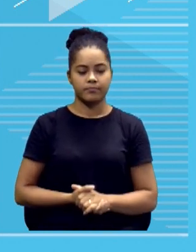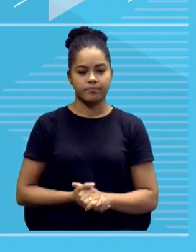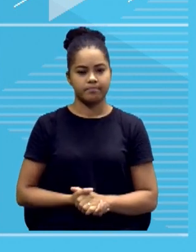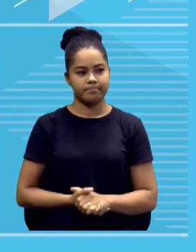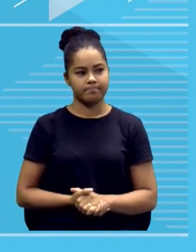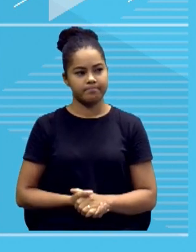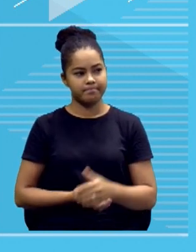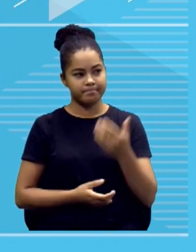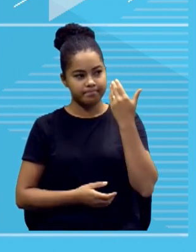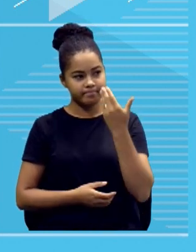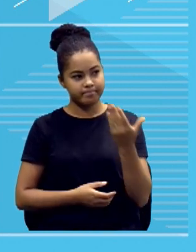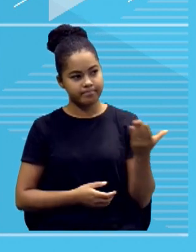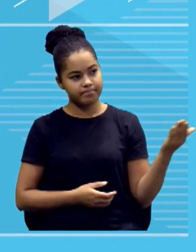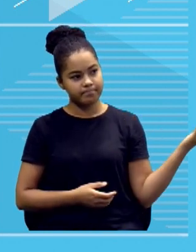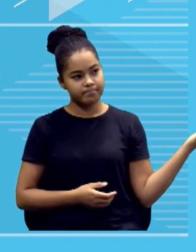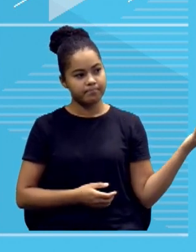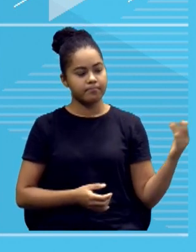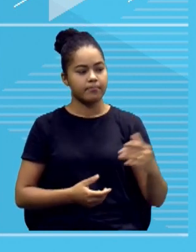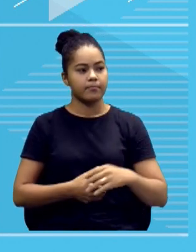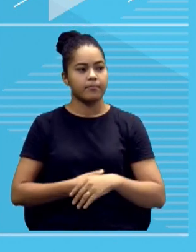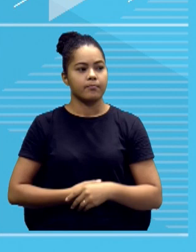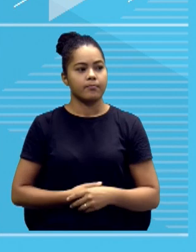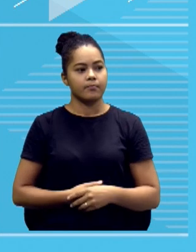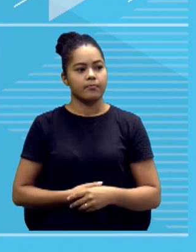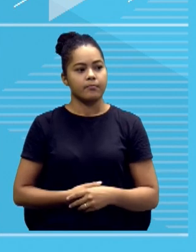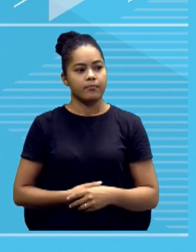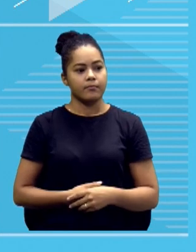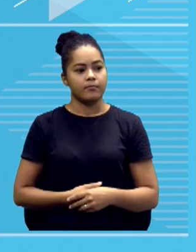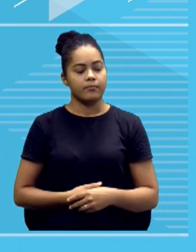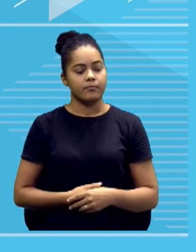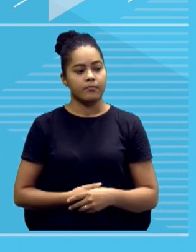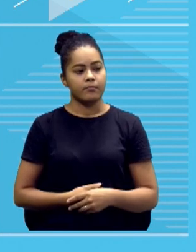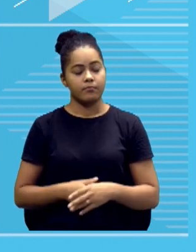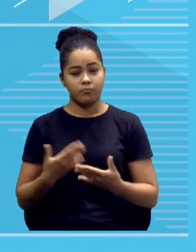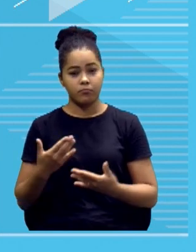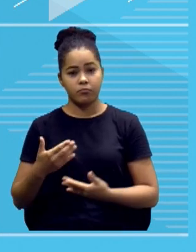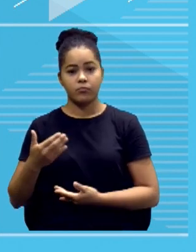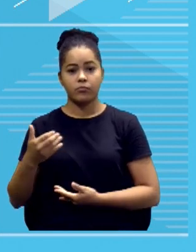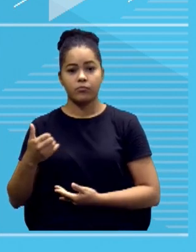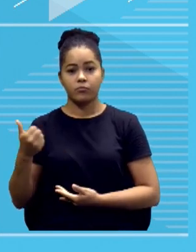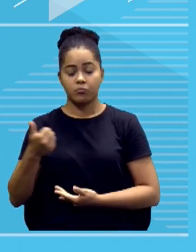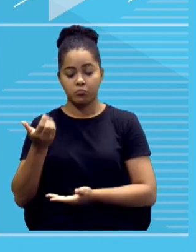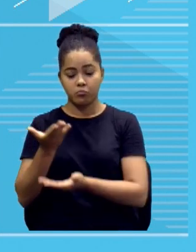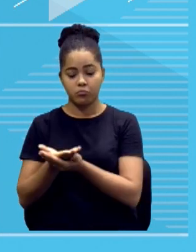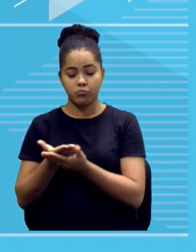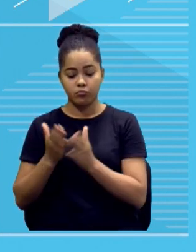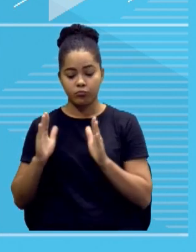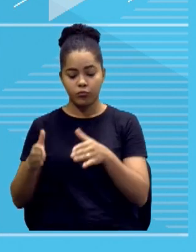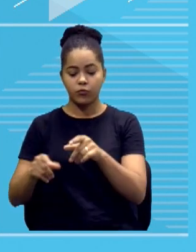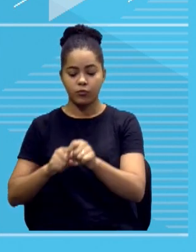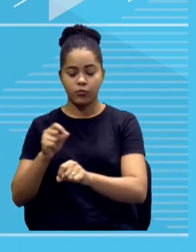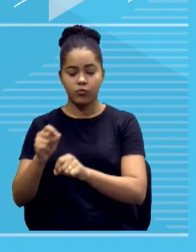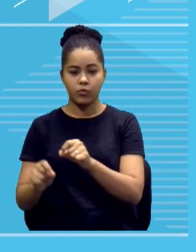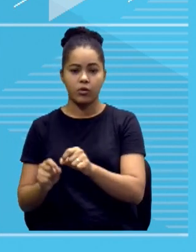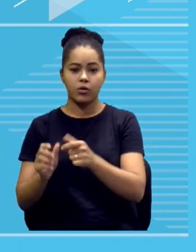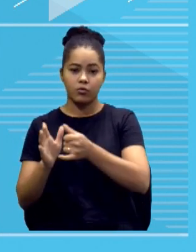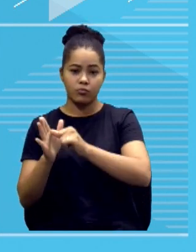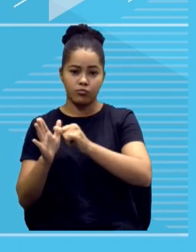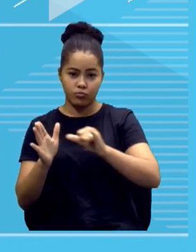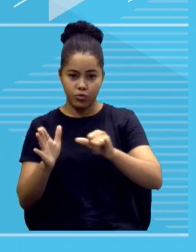Tá, então vamos em diante. A primeira parte da nossa aula é focada em geradores e força